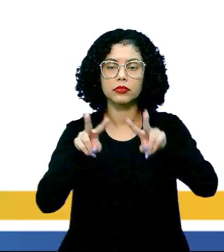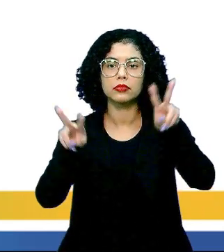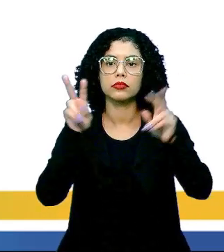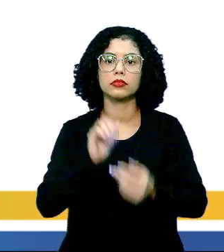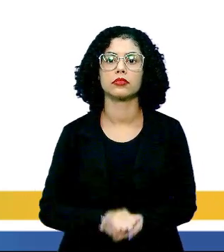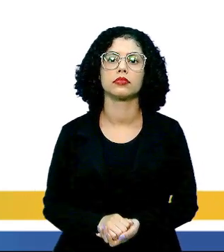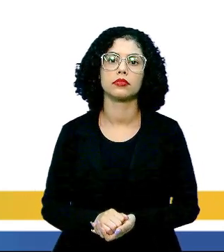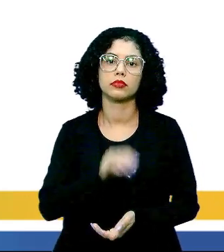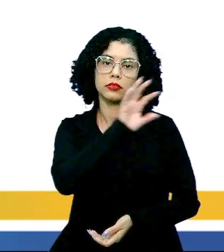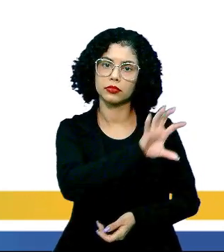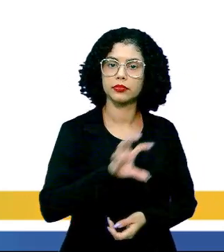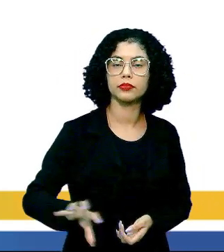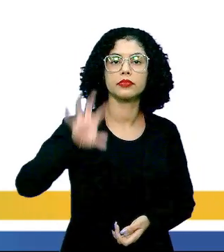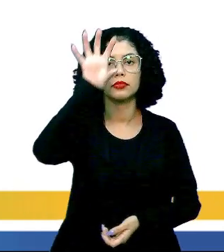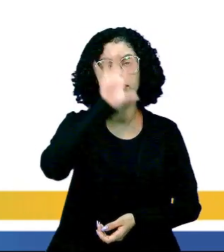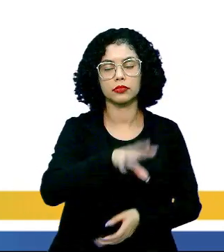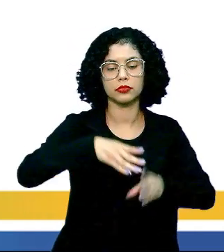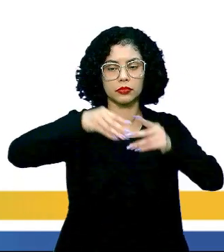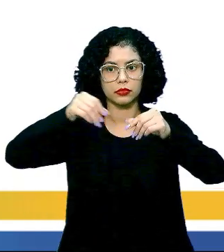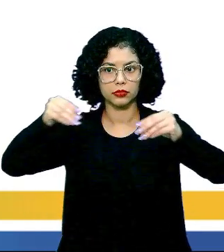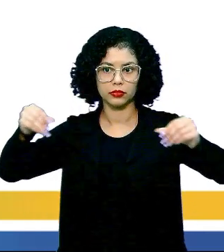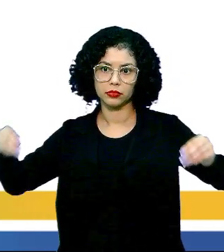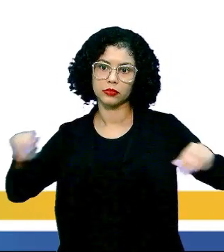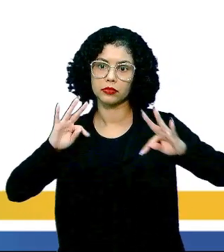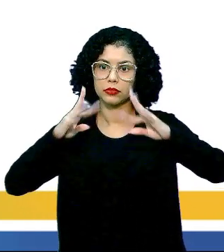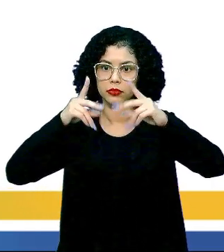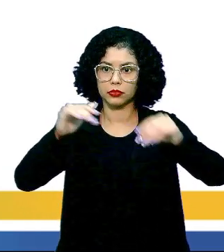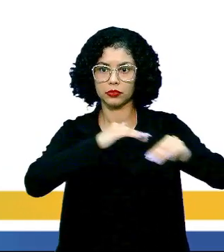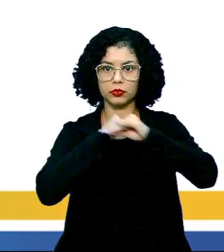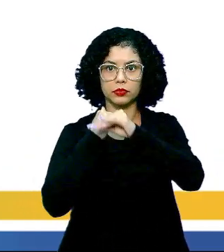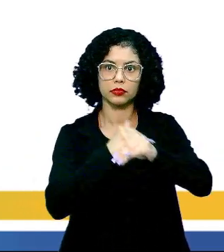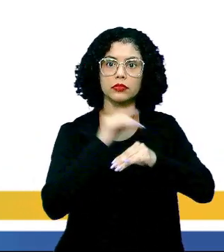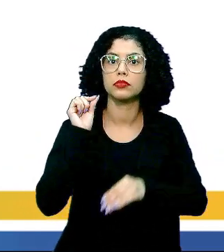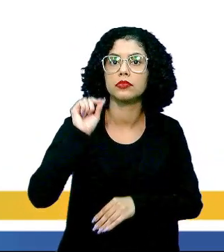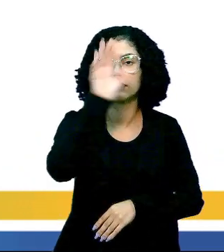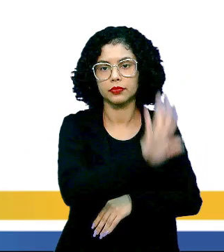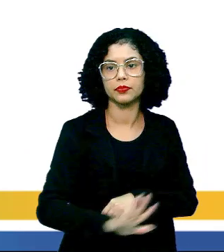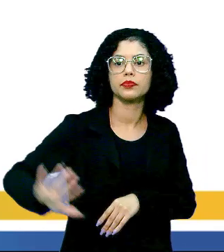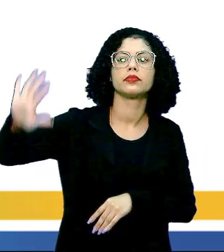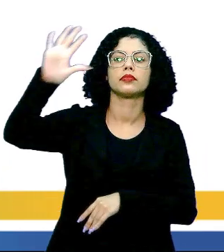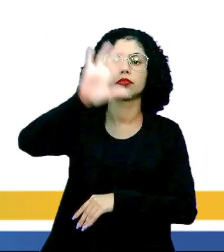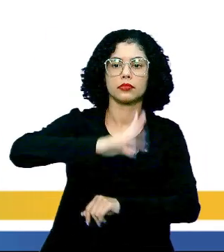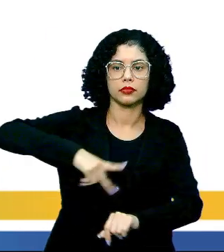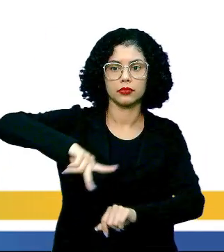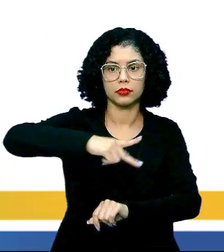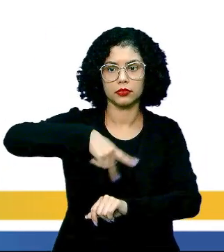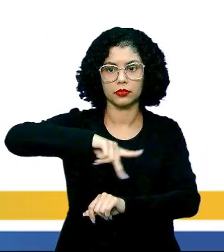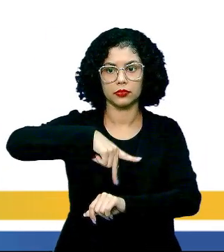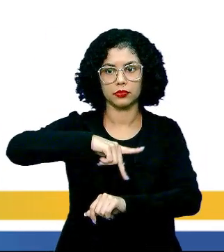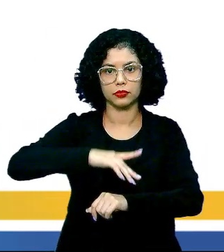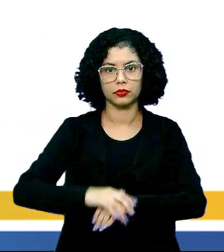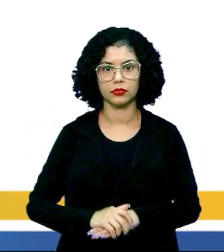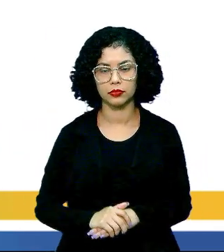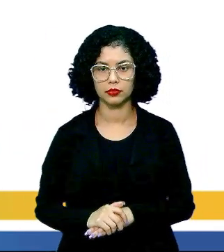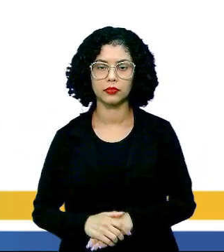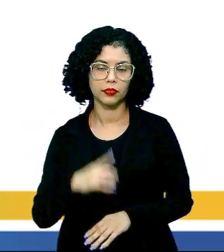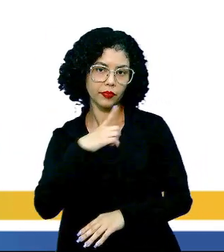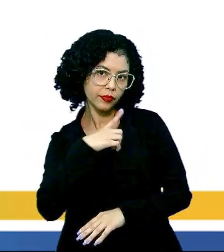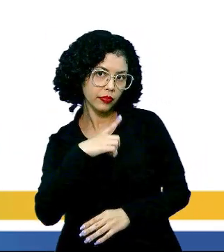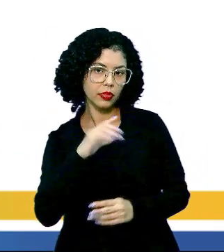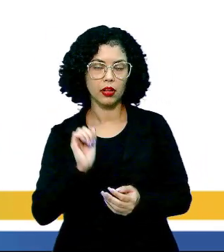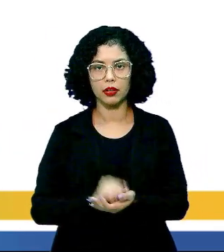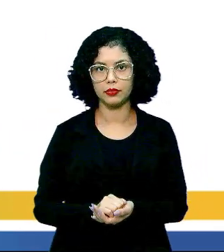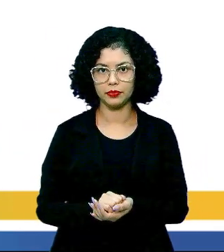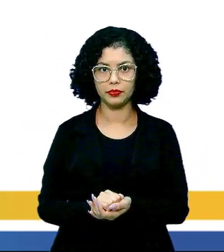visualizando o quê? O mapa do Brasil. Então tudo isso é igual a uma nação, a um país que